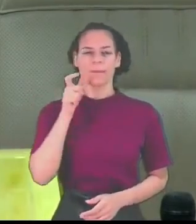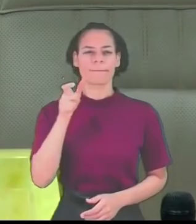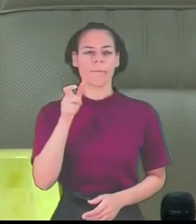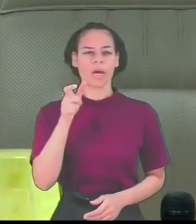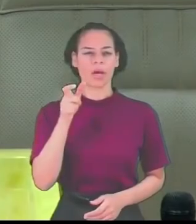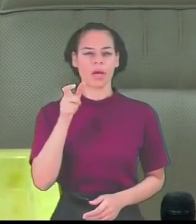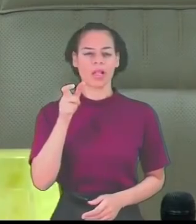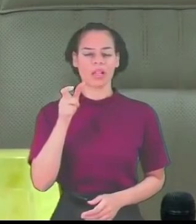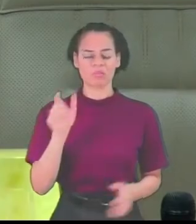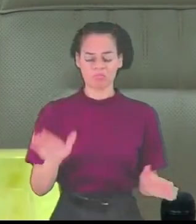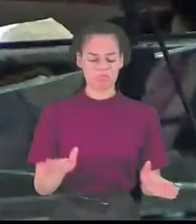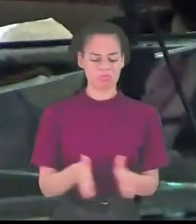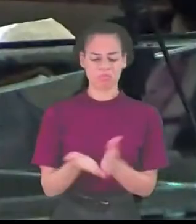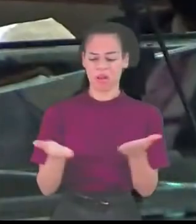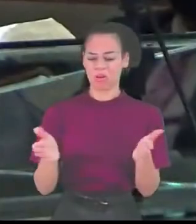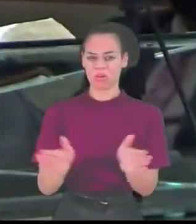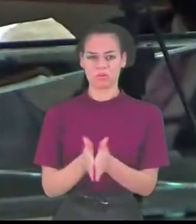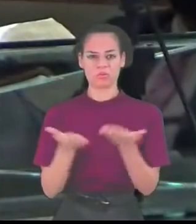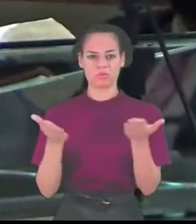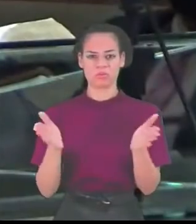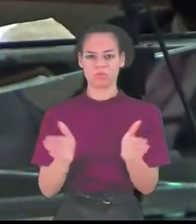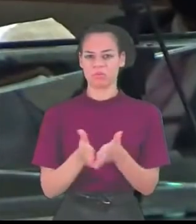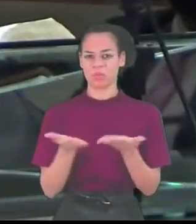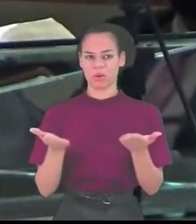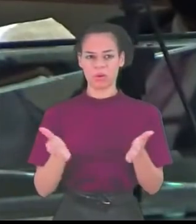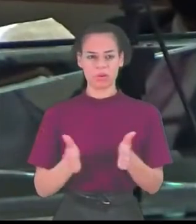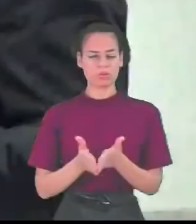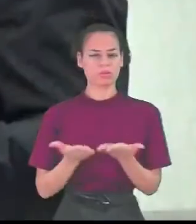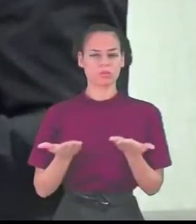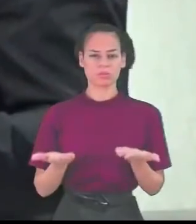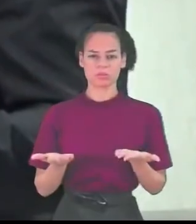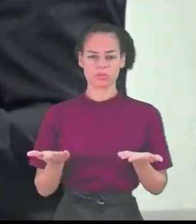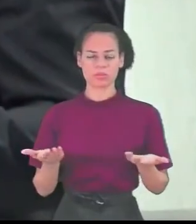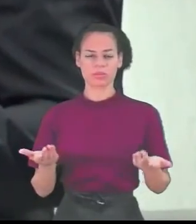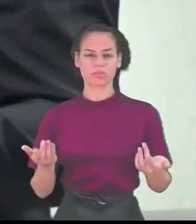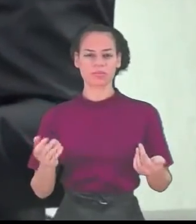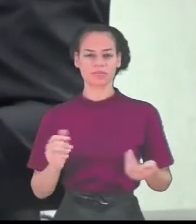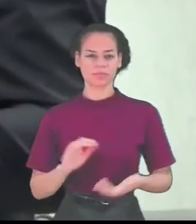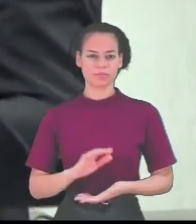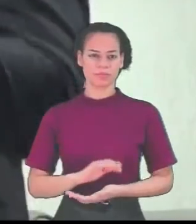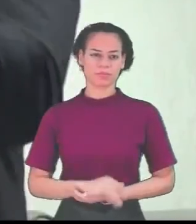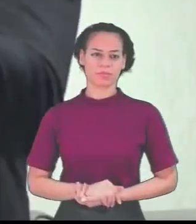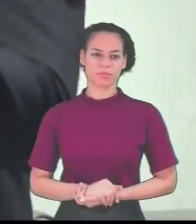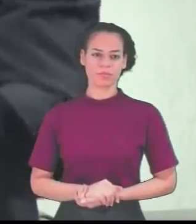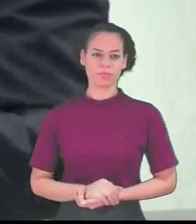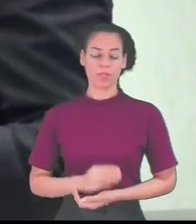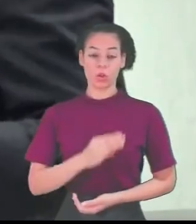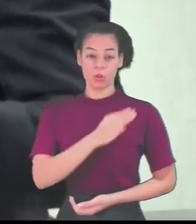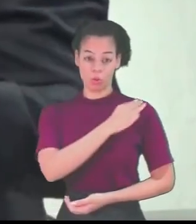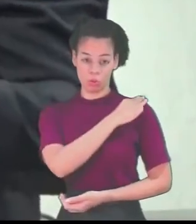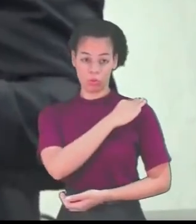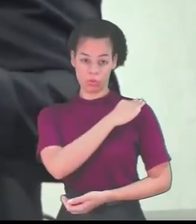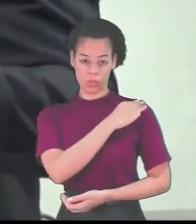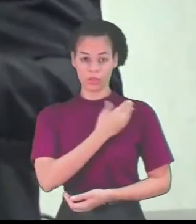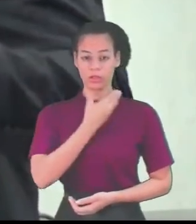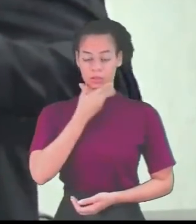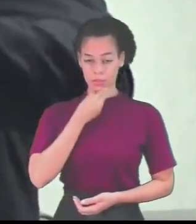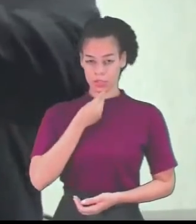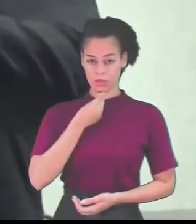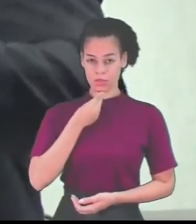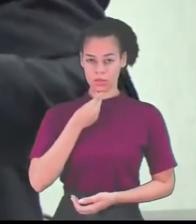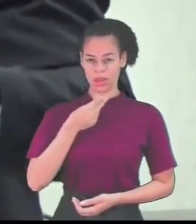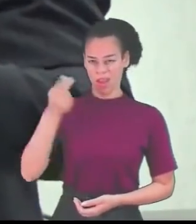tão pobre na sua essência e o ministro era